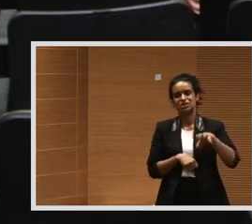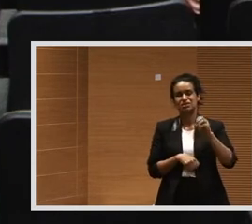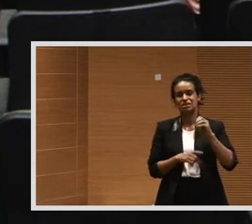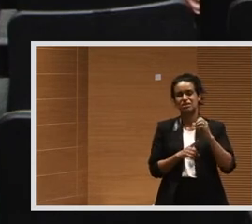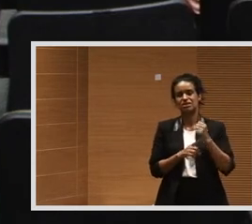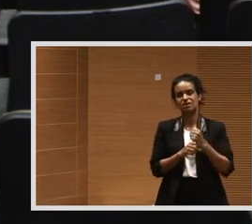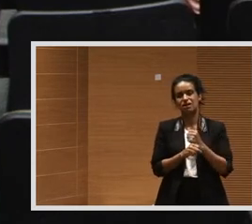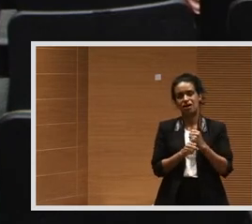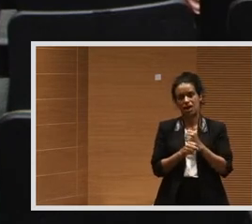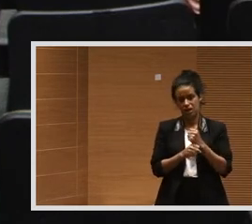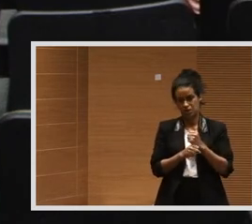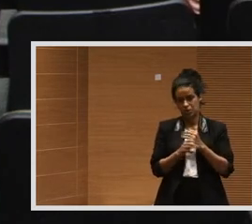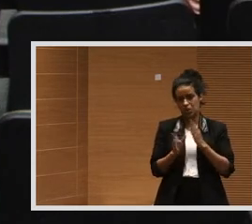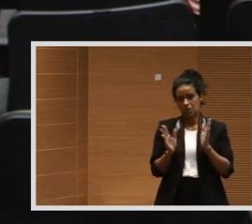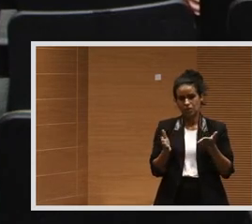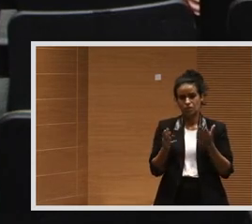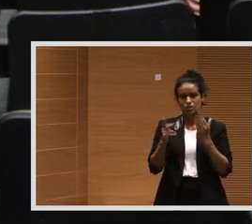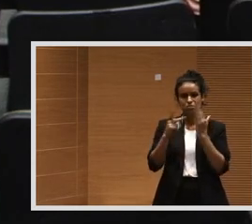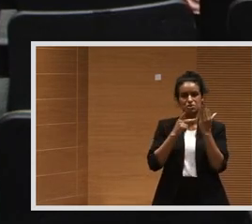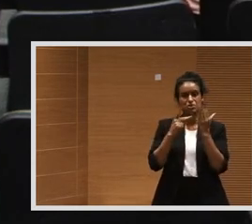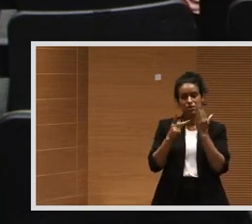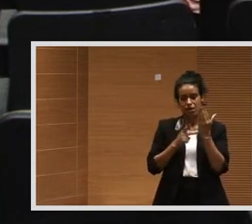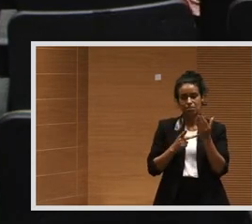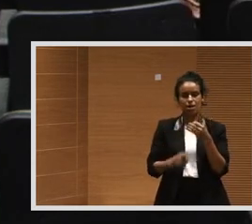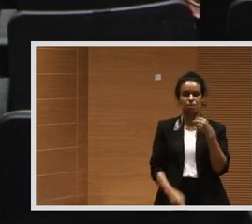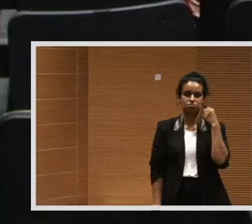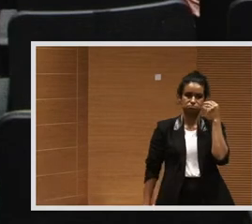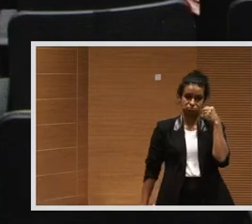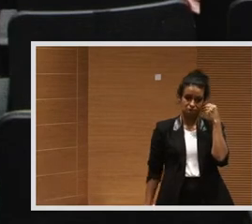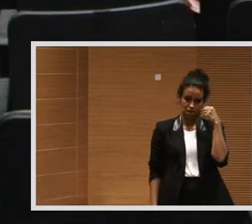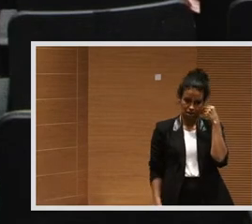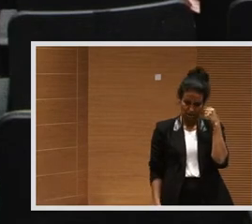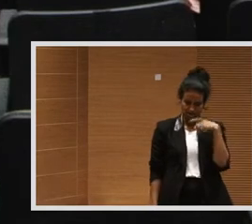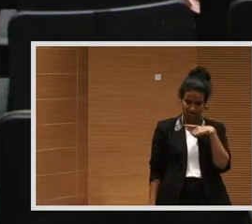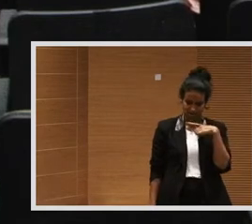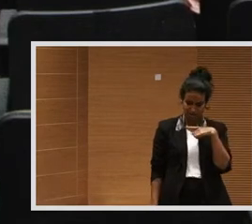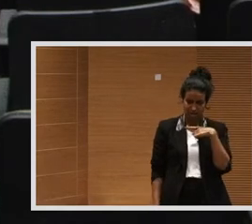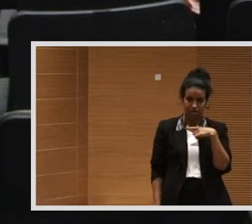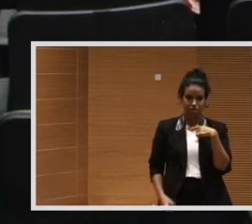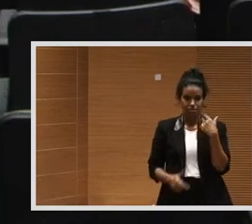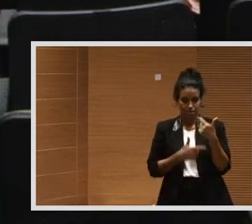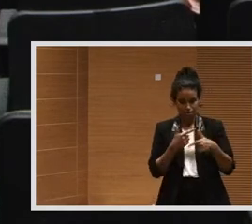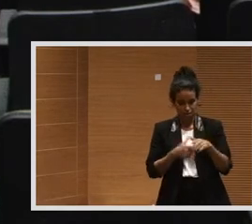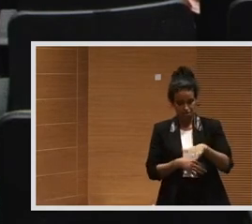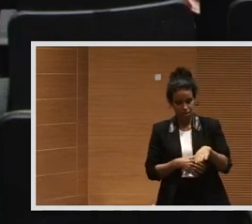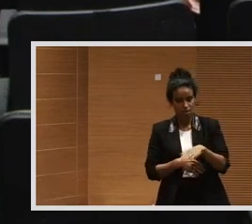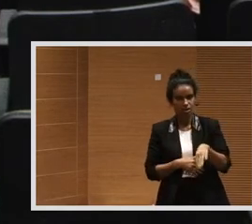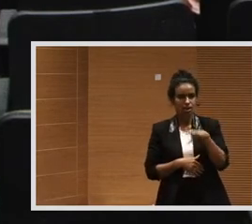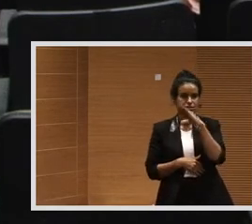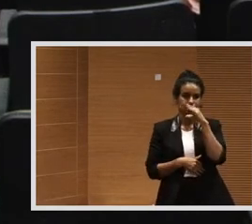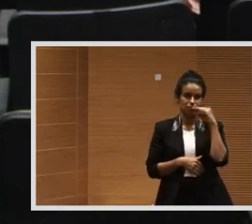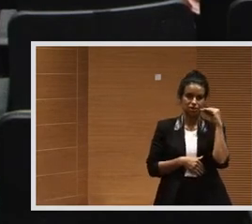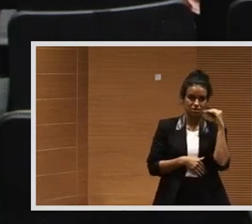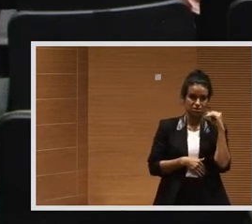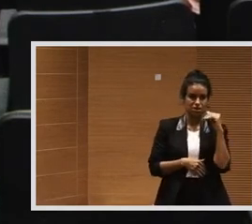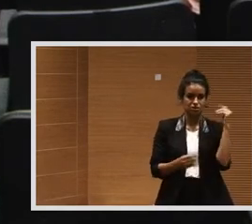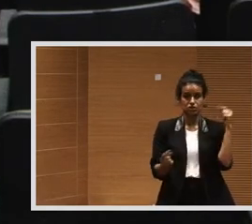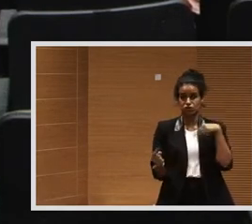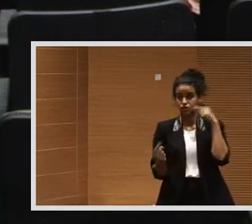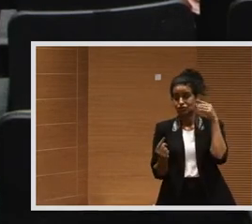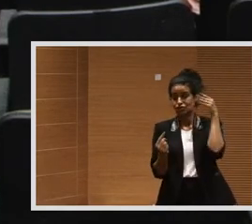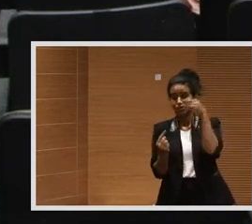experiente. É, trabalho com crianças e adolescentes direto, aqui eu sou responsável por